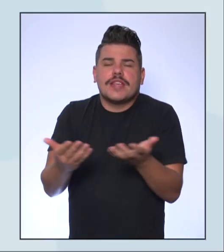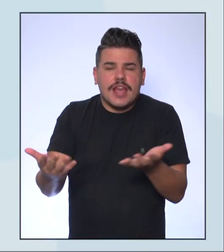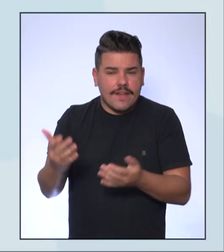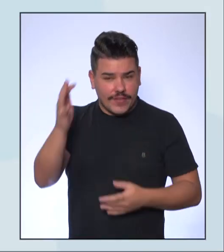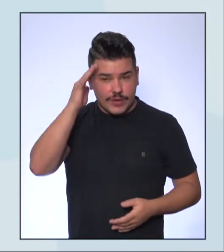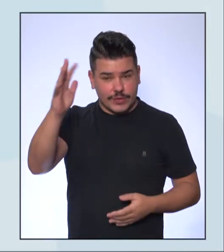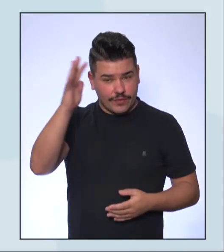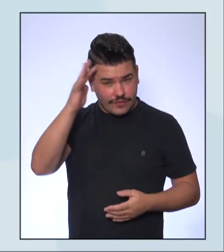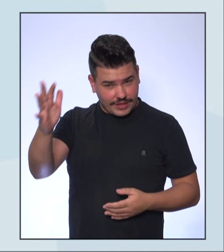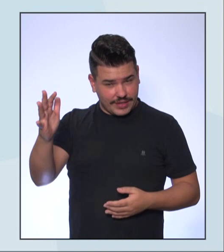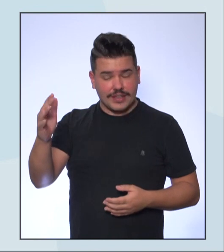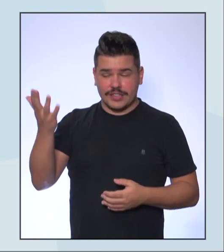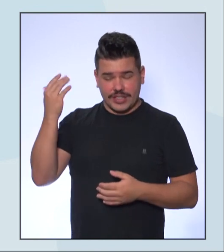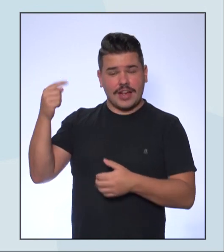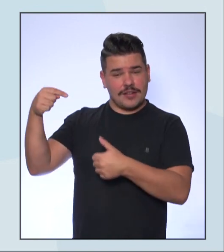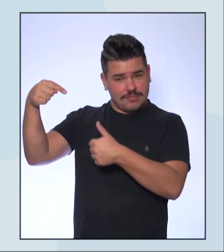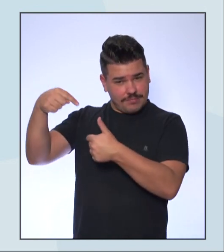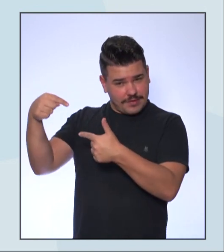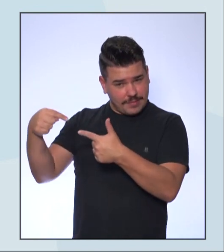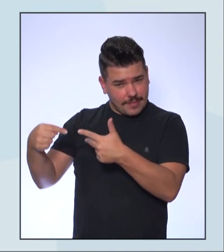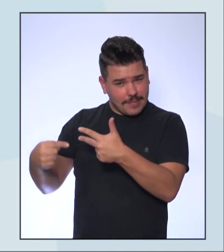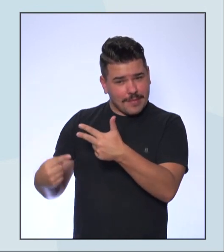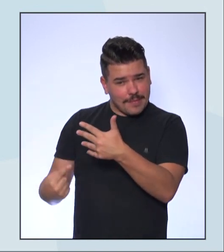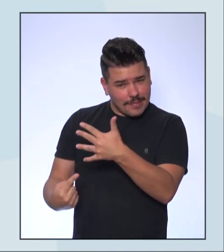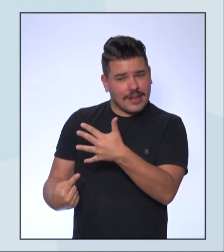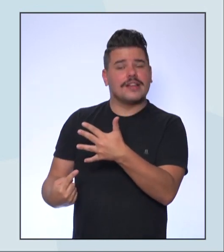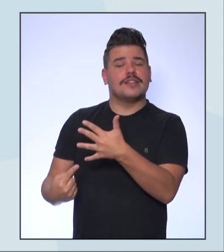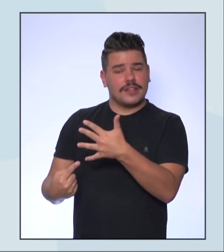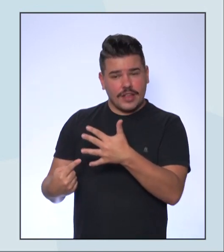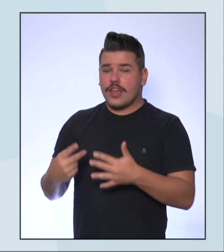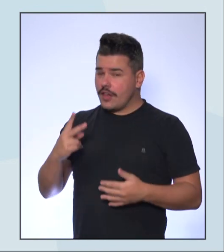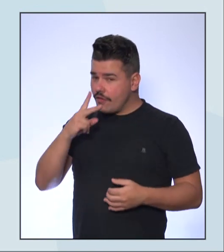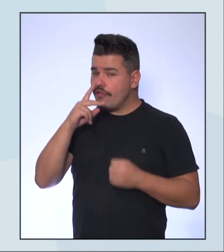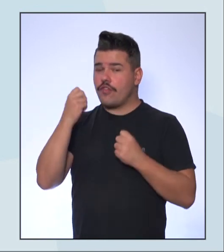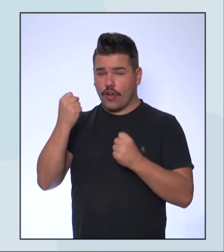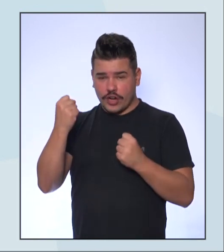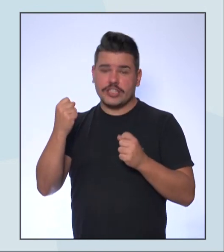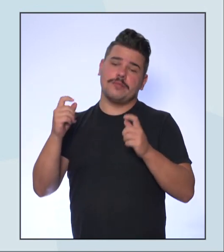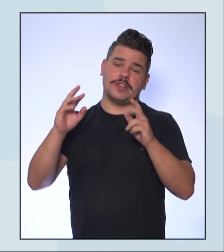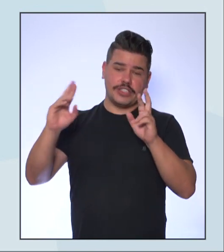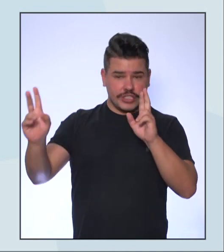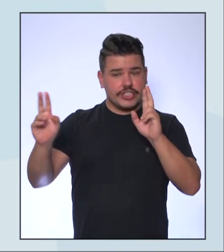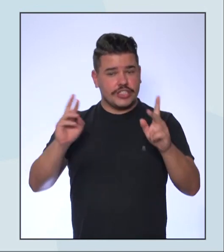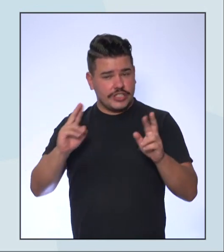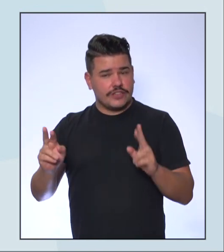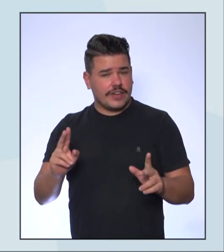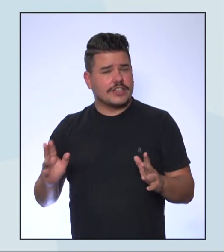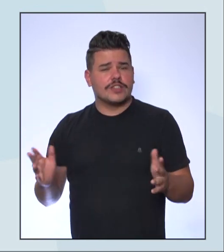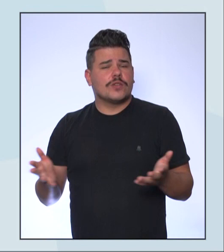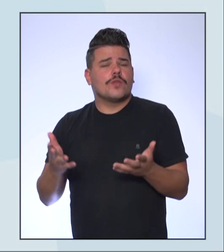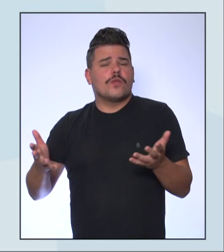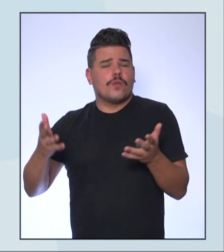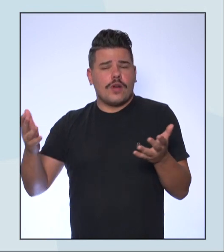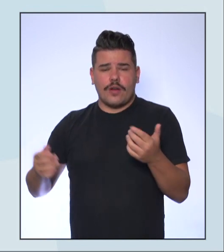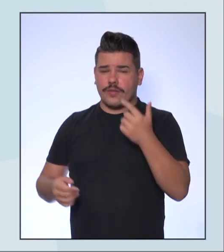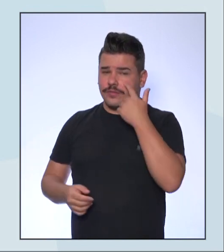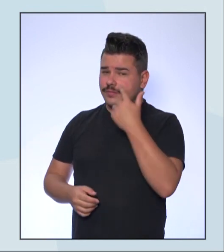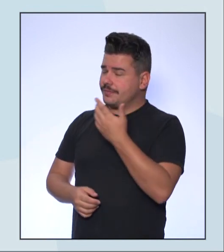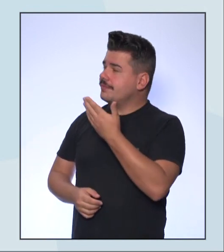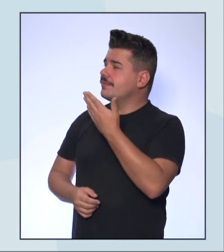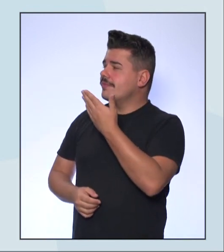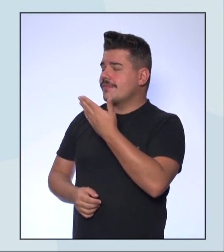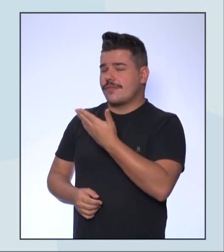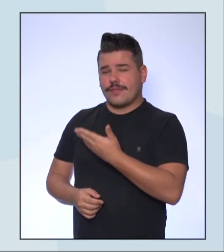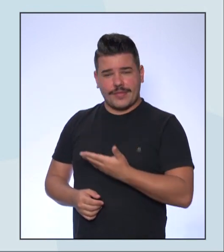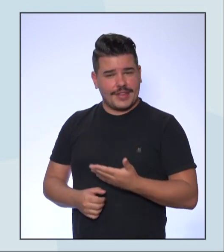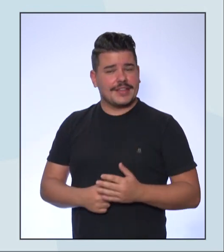essas características que ela tem e que são características diferentes, né? Então, qual é? Né? Então, a primeira coisa